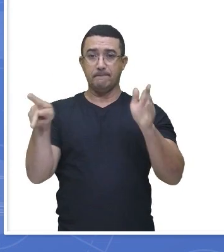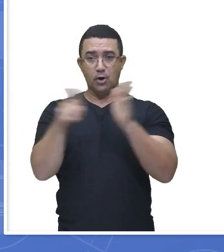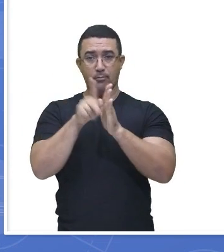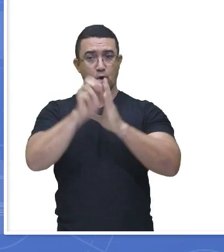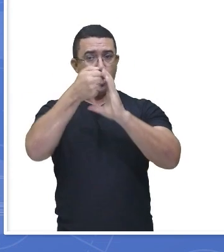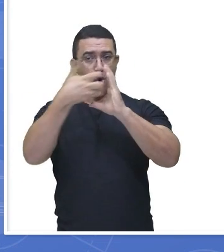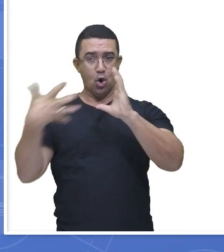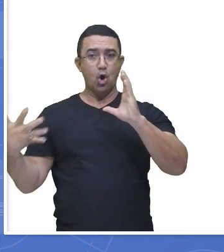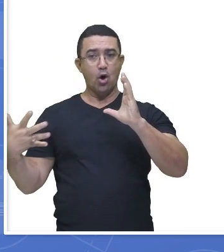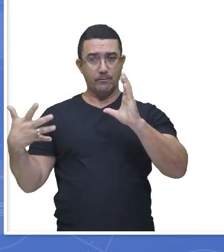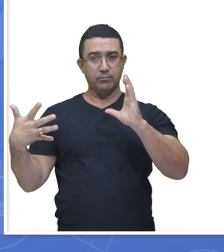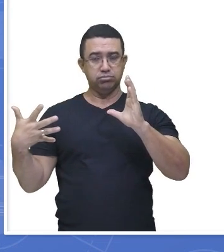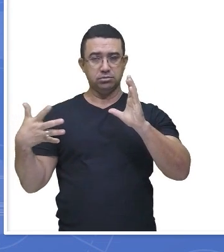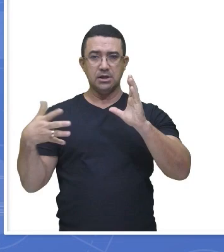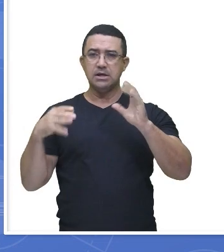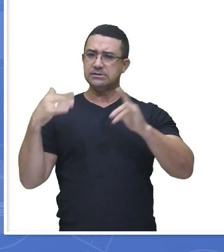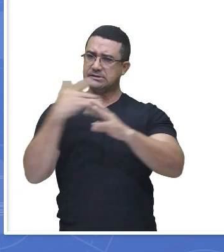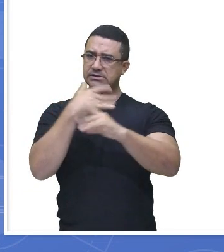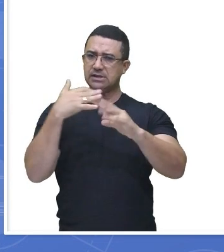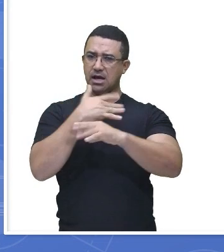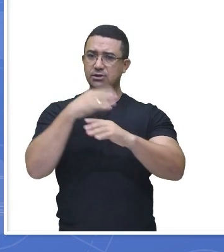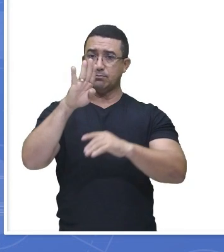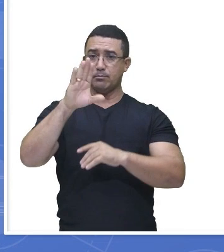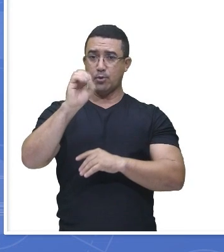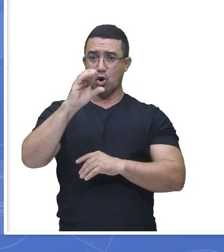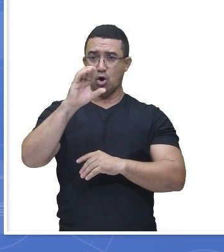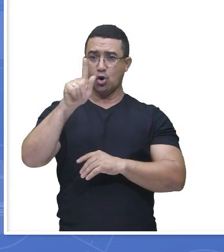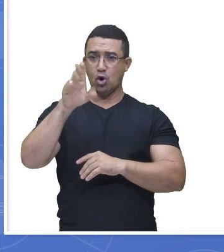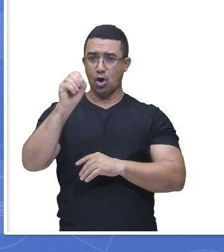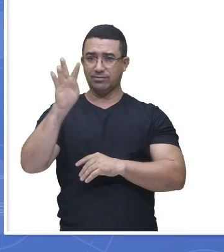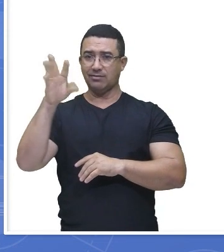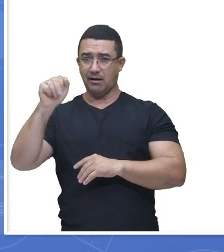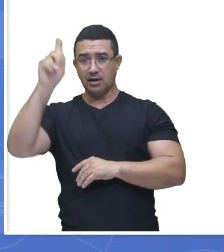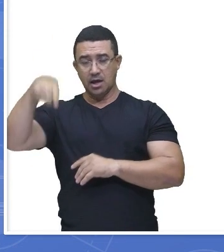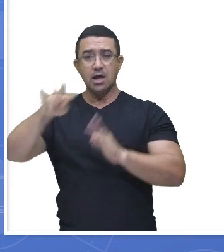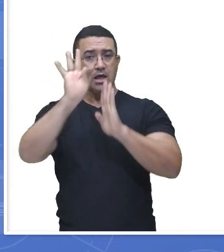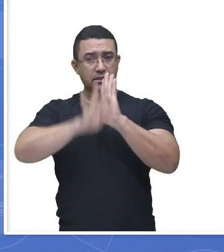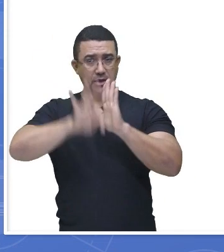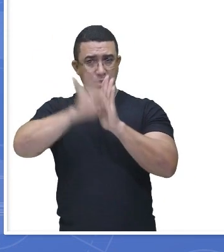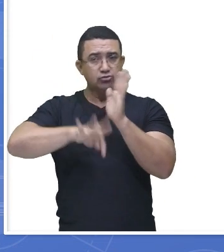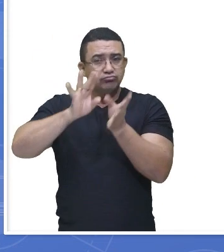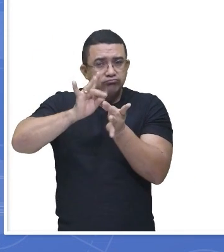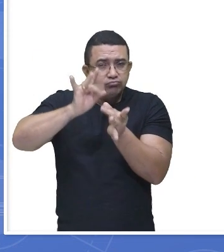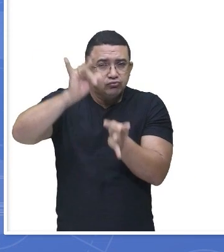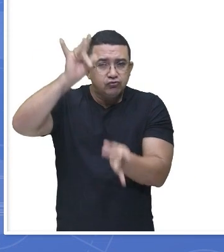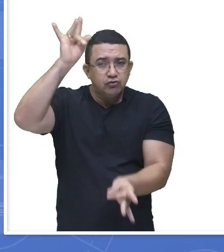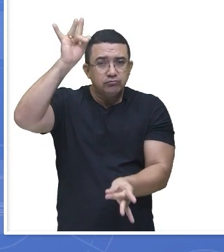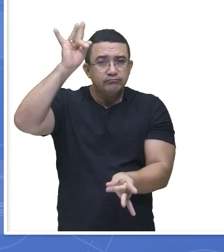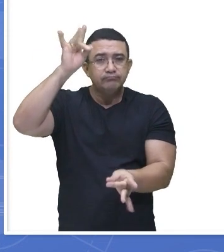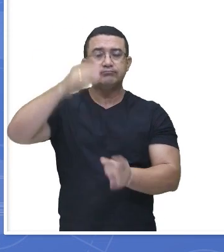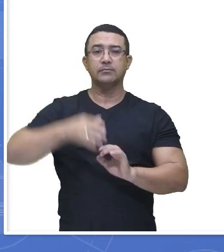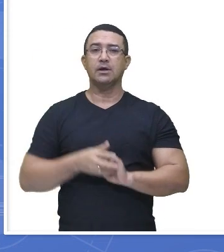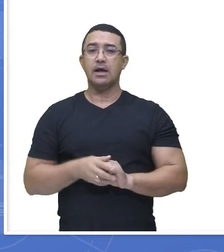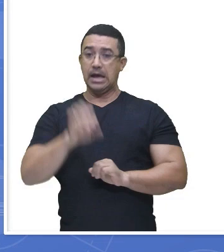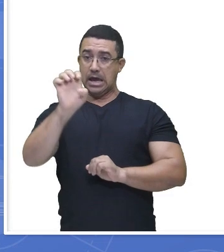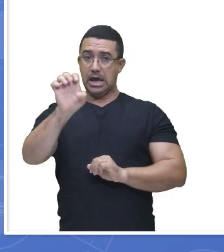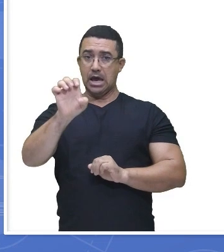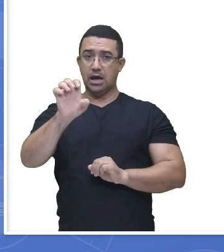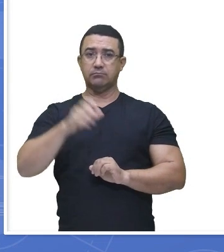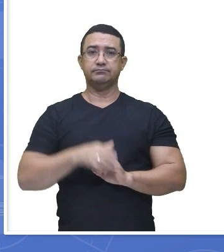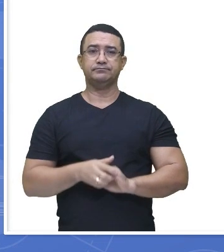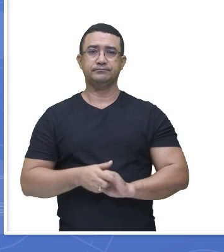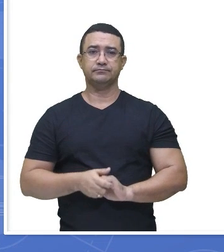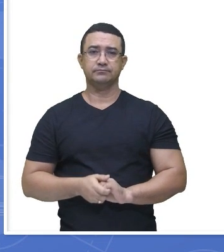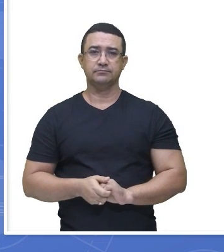da Colômbia. Texto descritivo, né? A característica é uma descrição. Sobrou a E, que todo mundo colocou, não foi